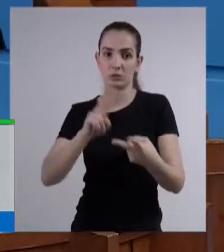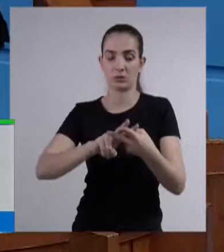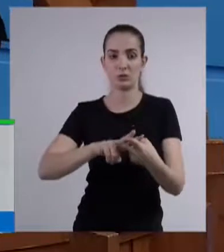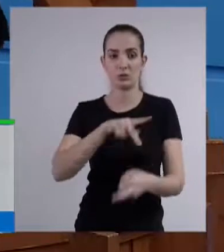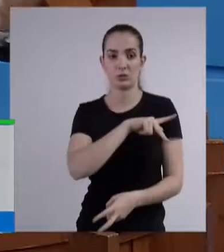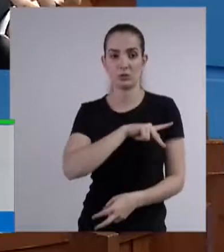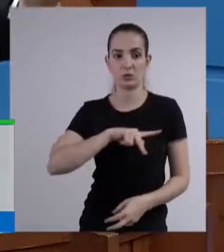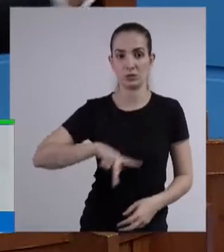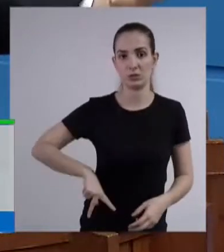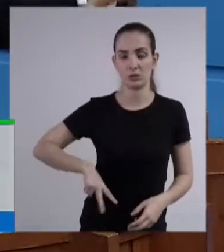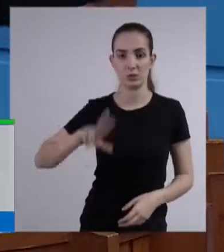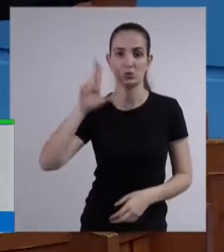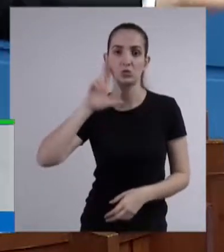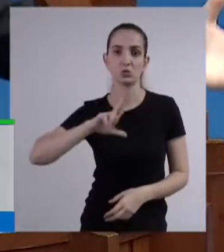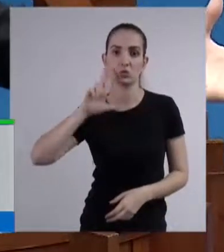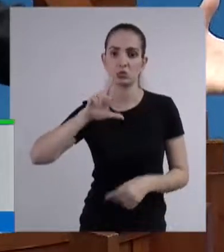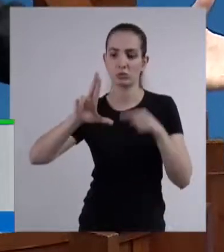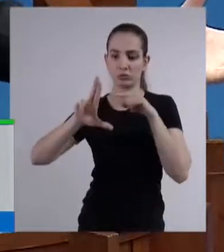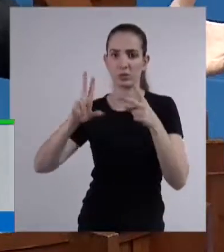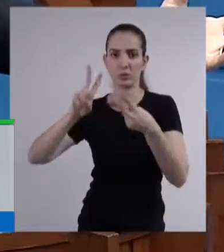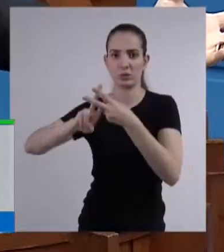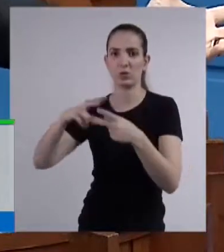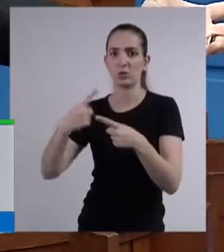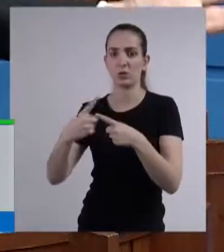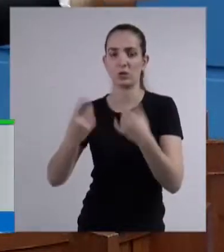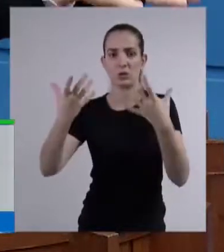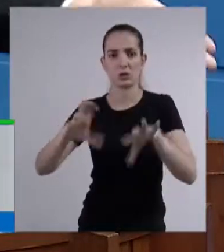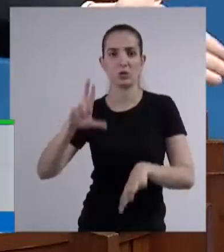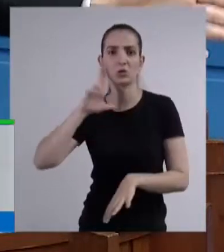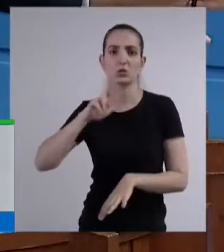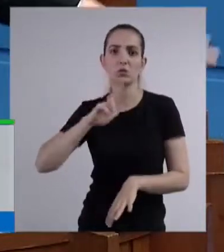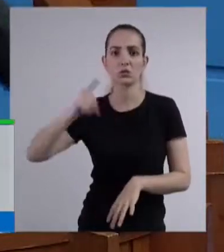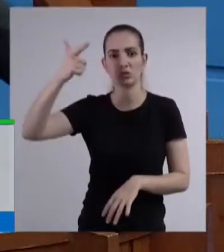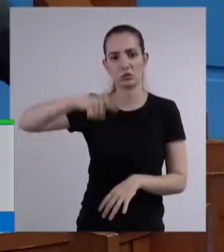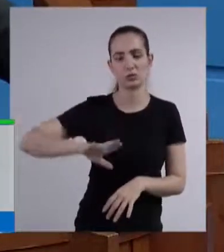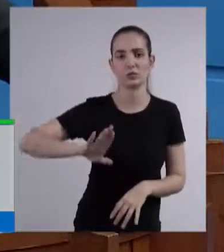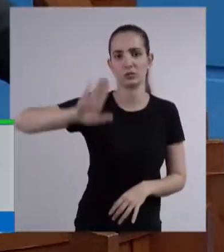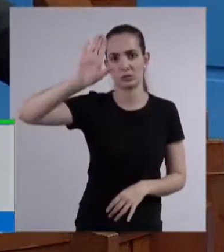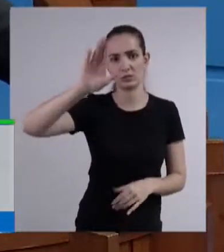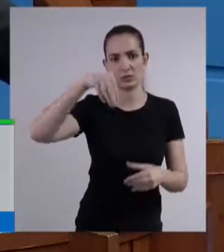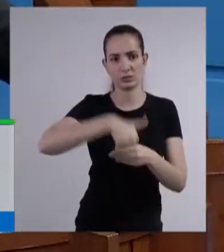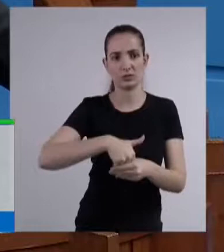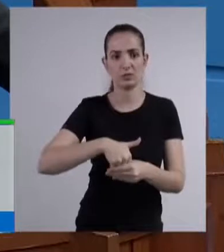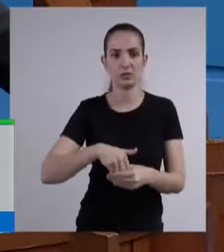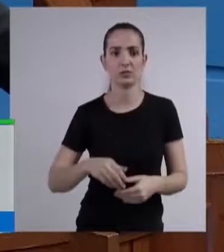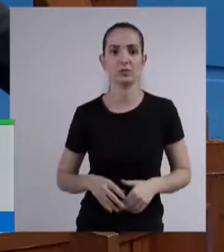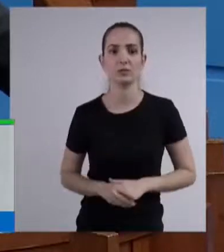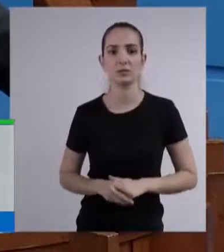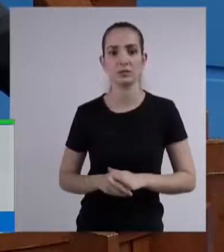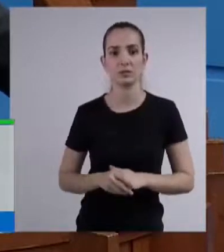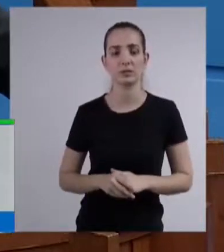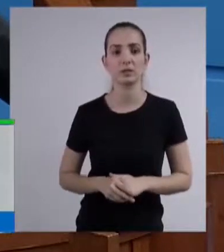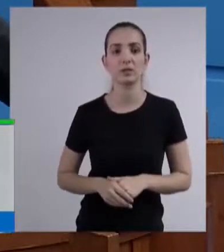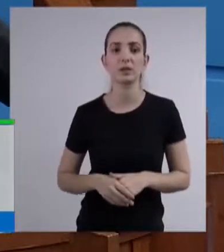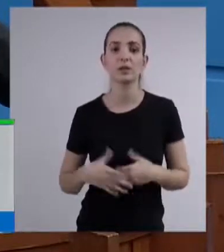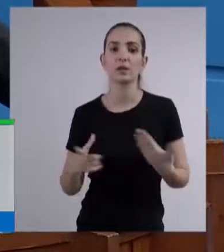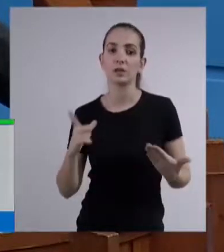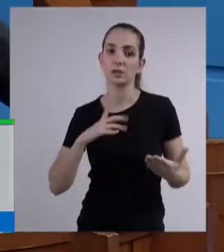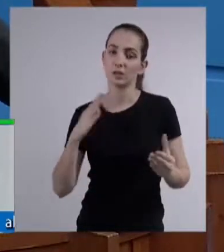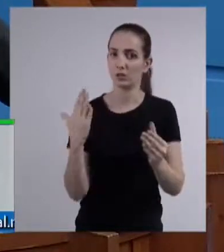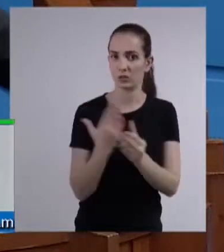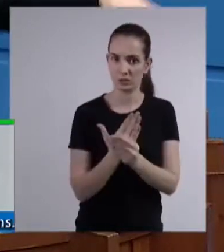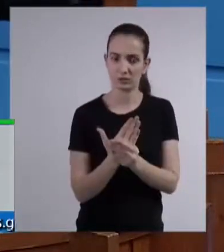ele não fosse novamente submetido às urnas nessa eleição presidencial. O